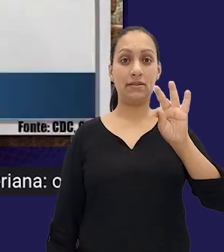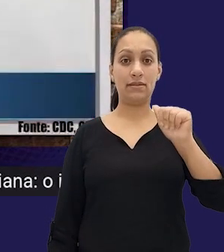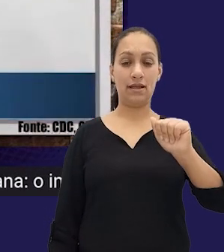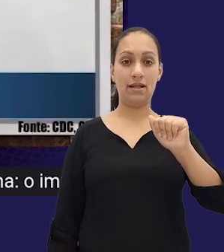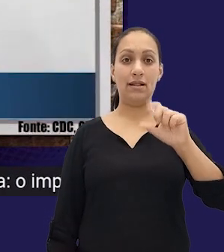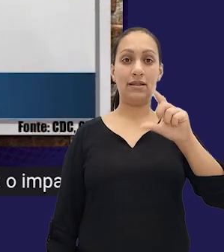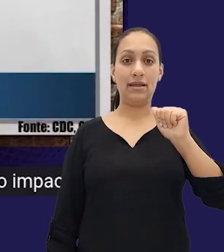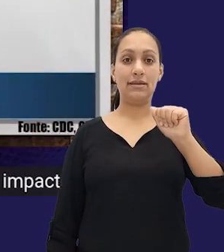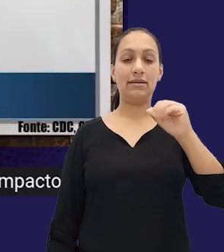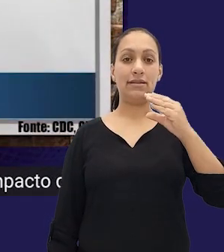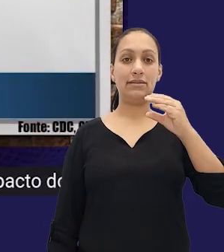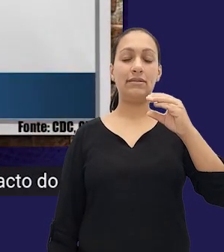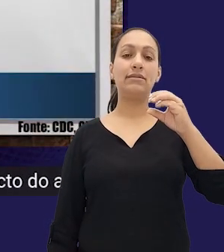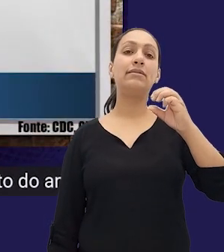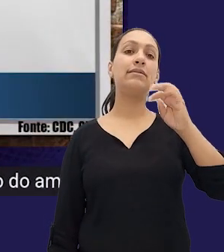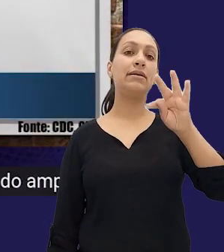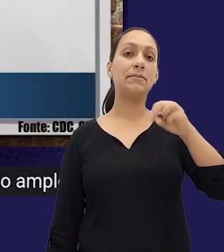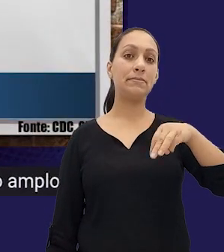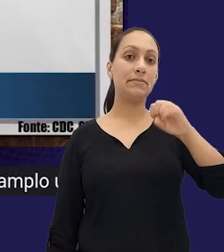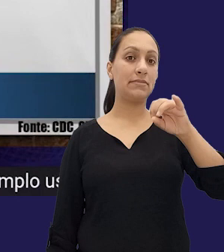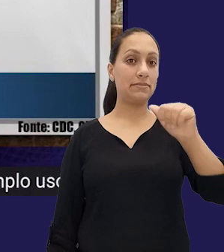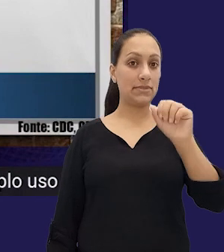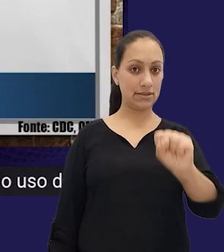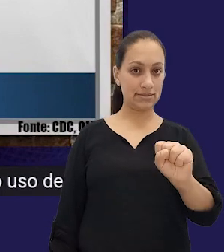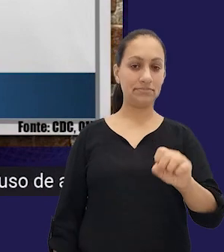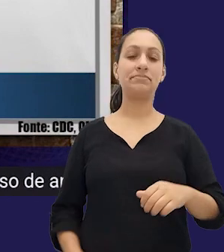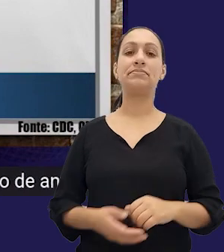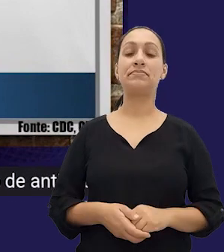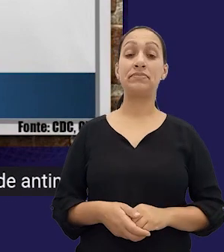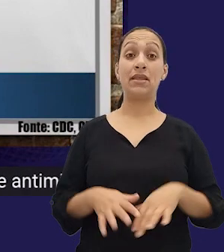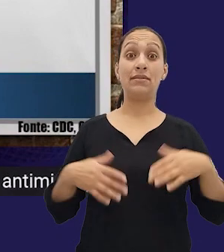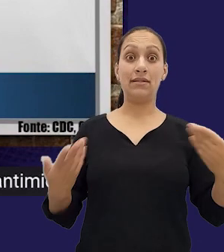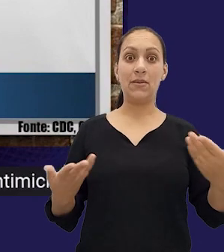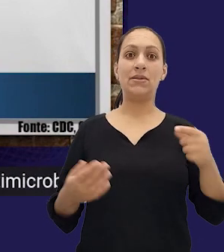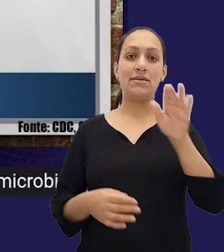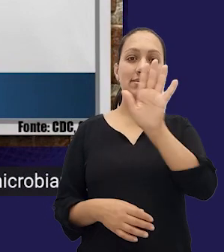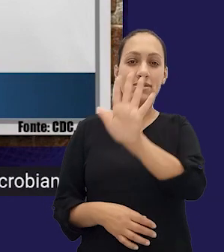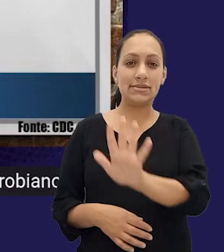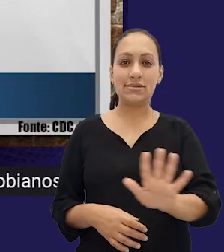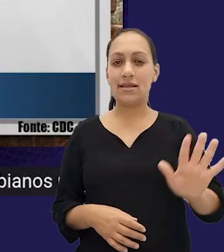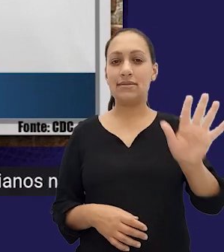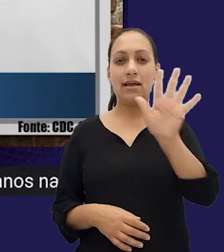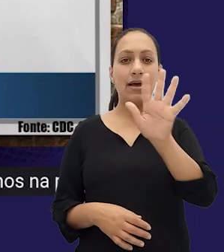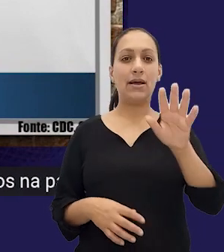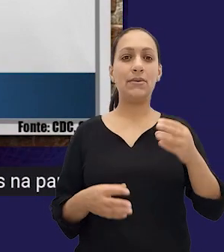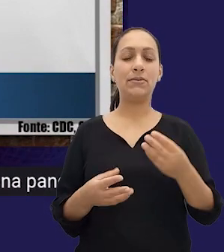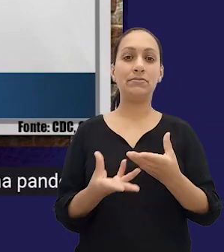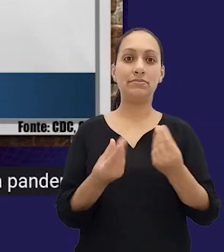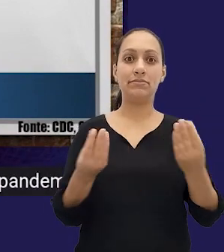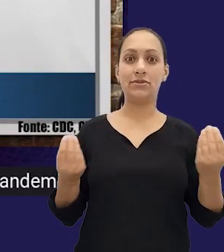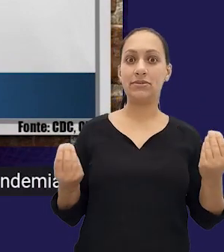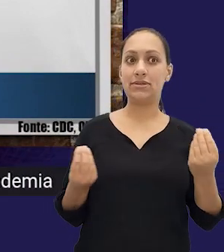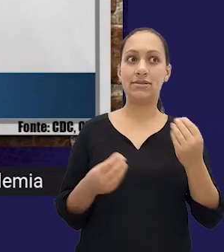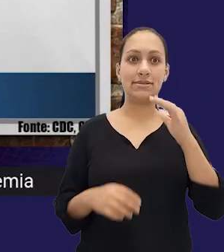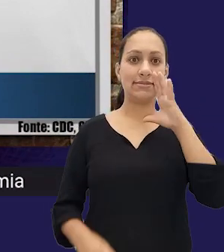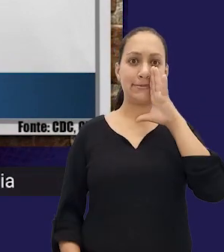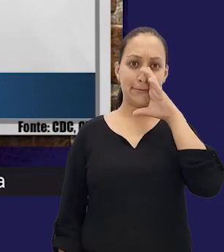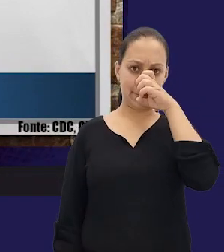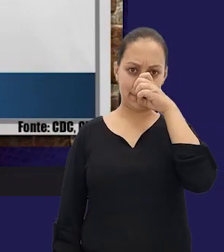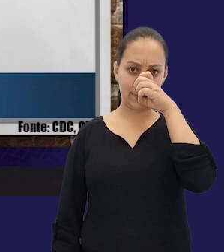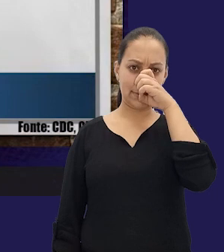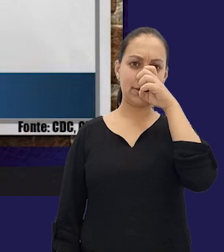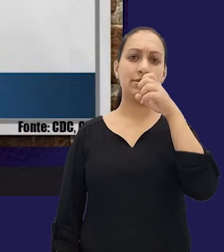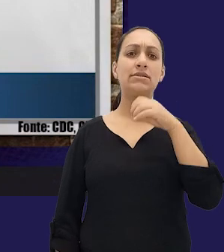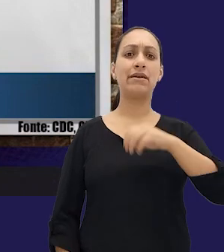beta-lactâmicas, tá? Bom, diante desse cenário, né, de tantas resistências, né, e dessa evidência